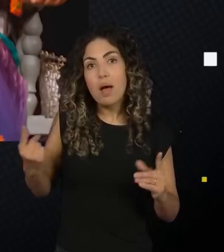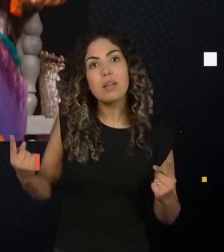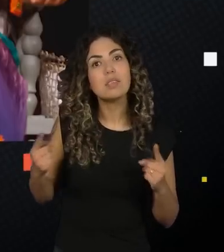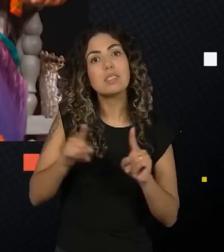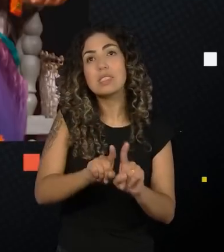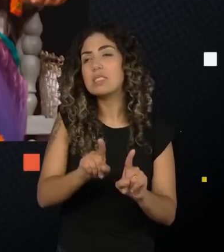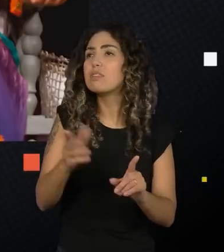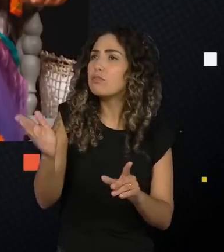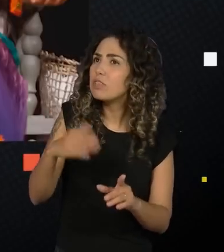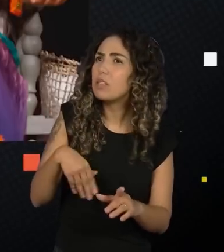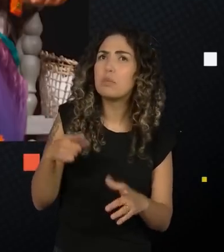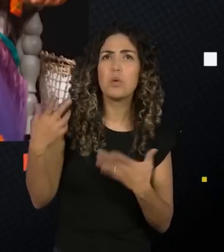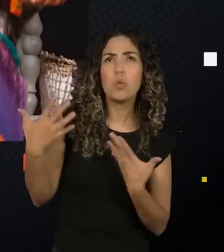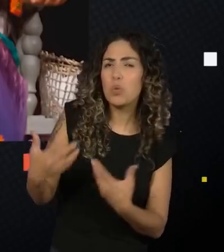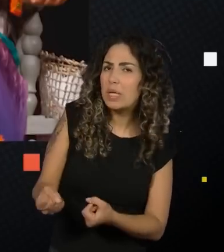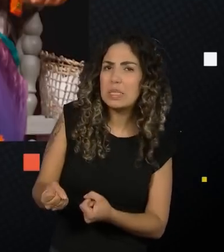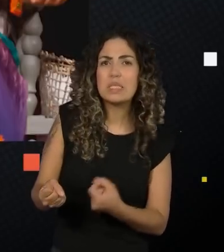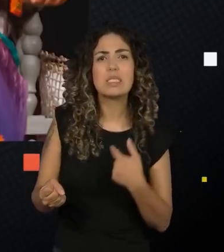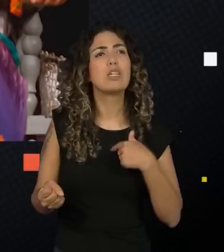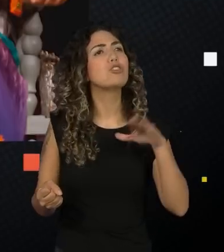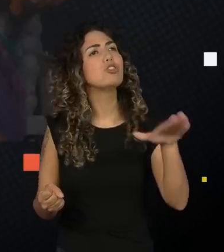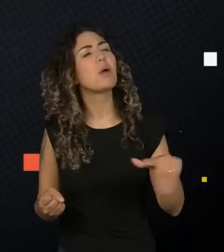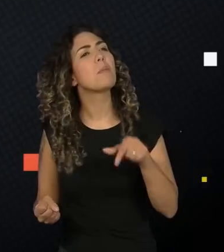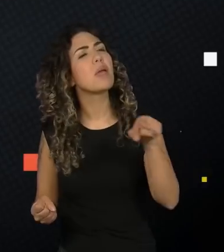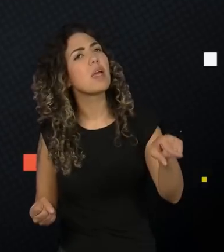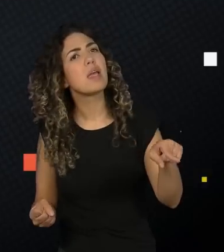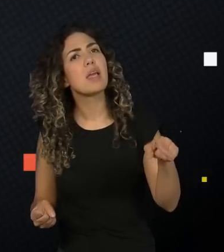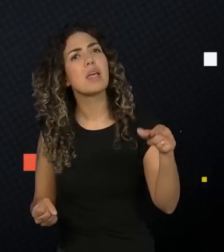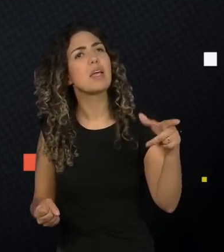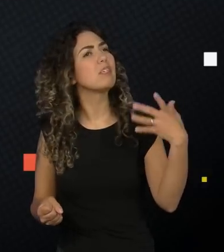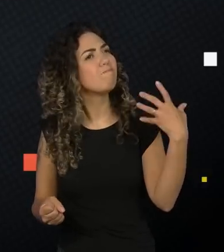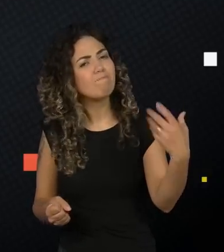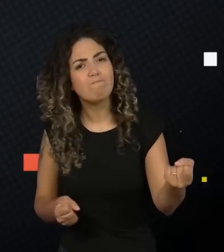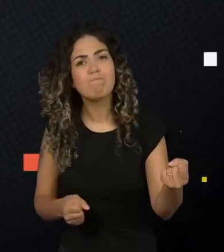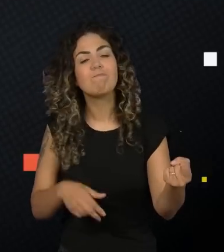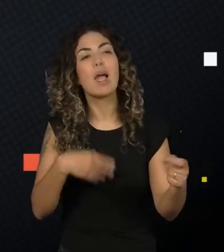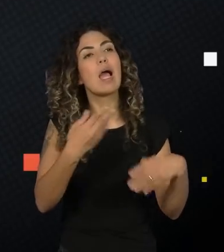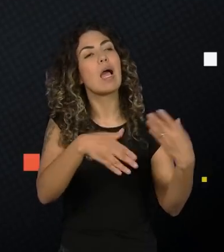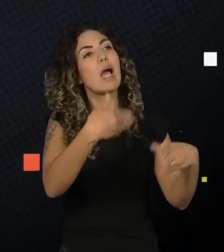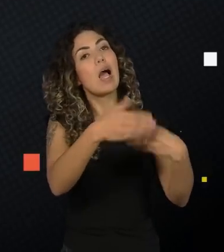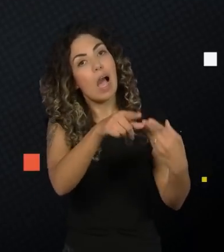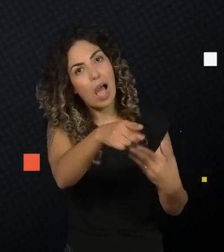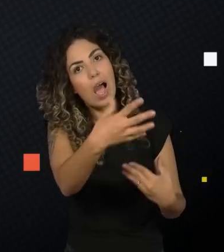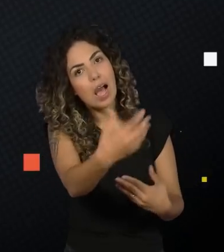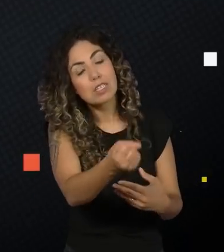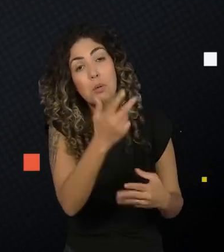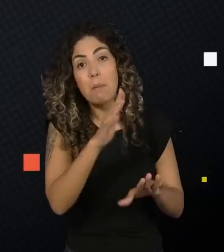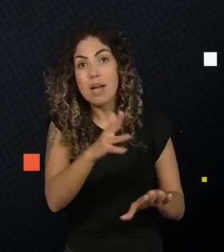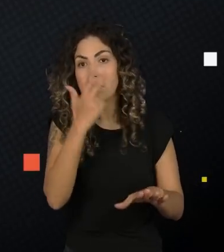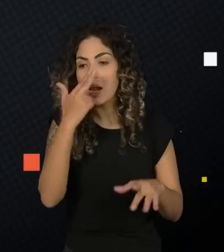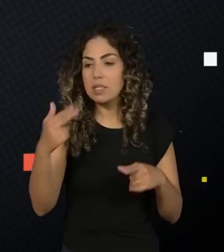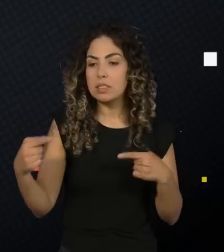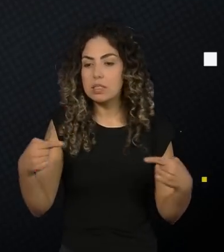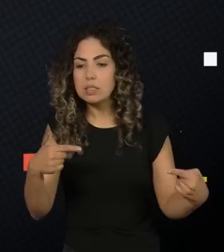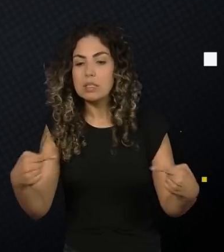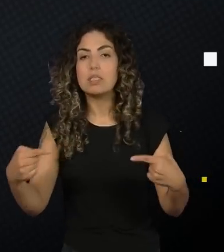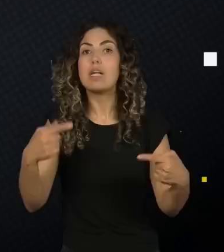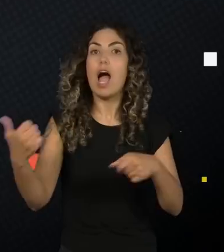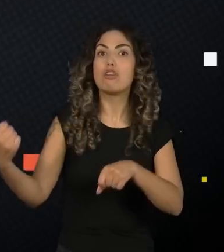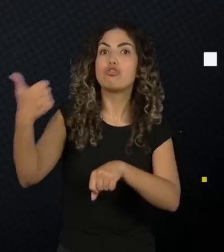chamei a outra Clarice Dergier, e a Nisquier ficou nessa tutela, nessa direção,